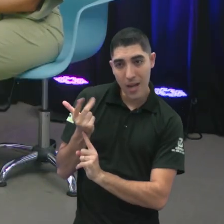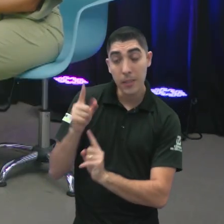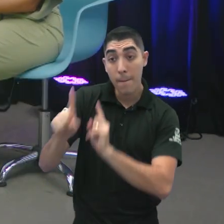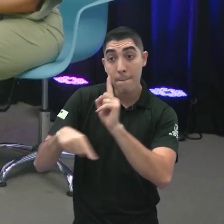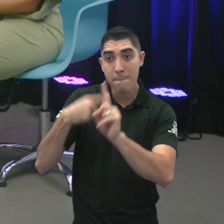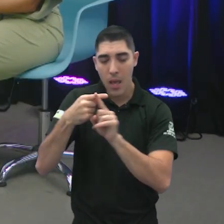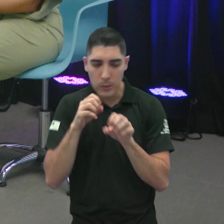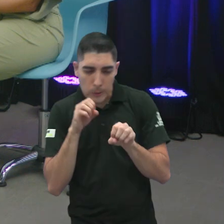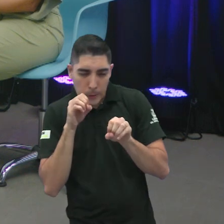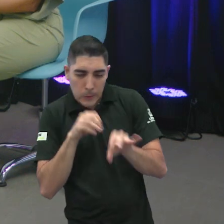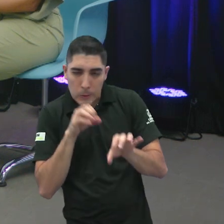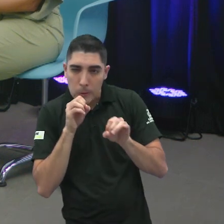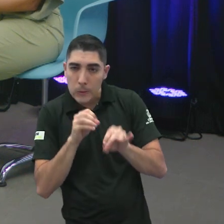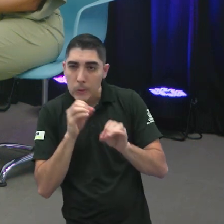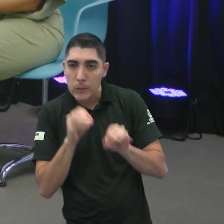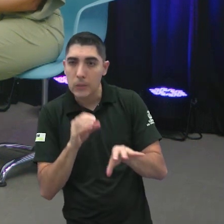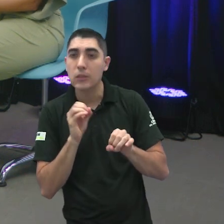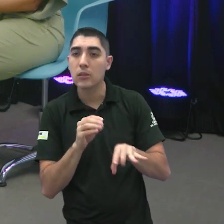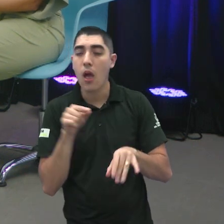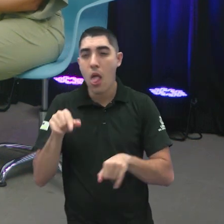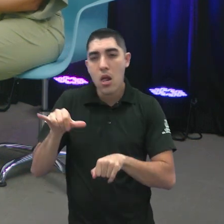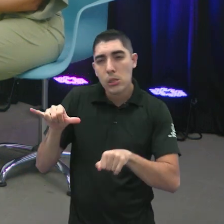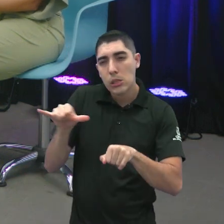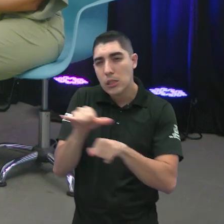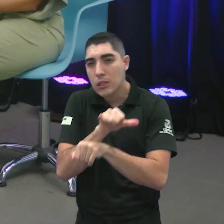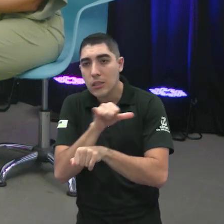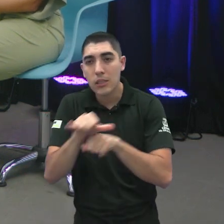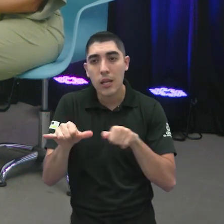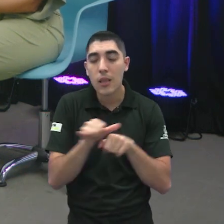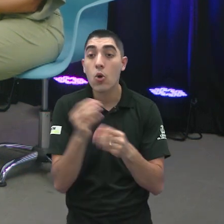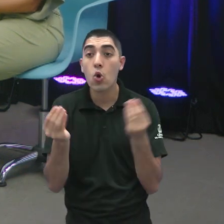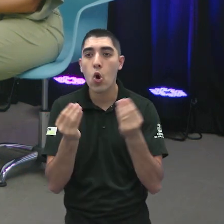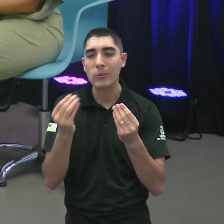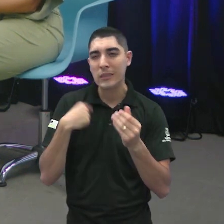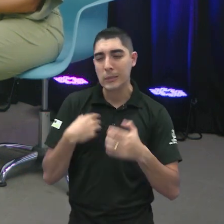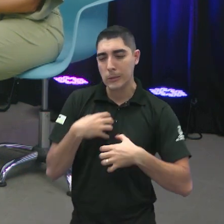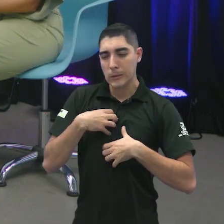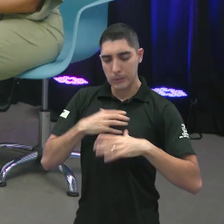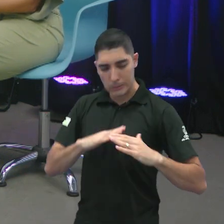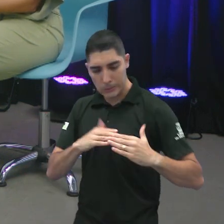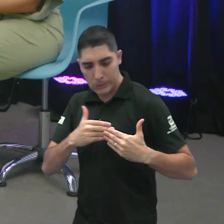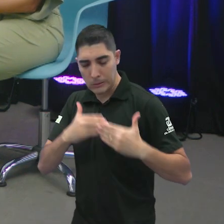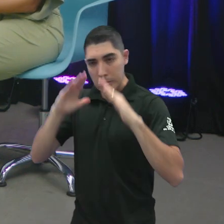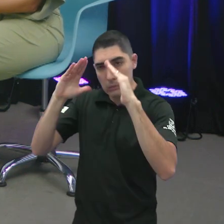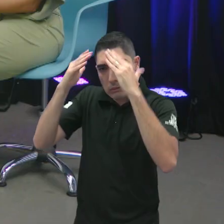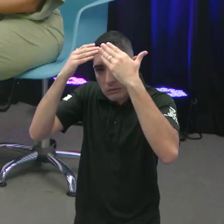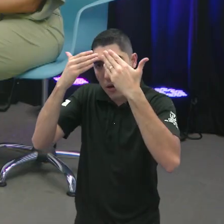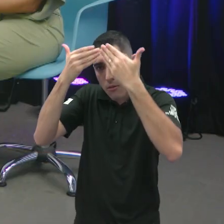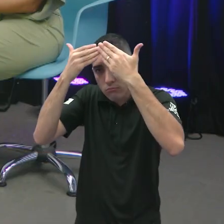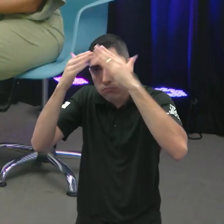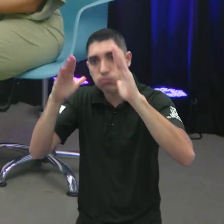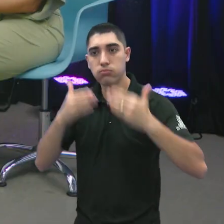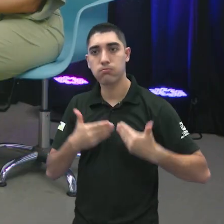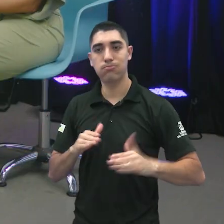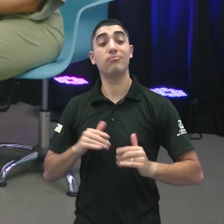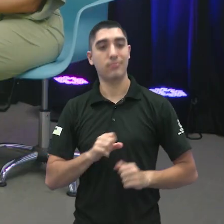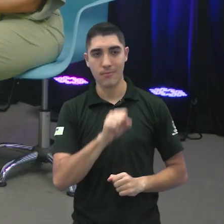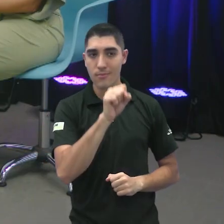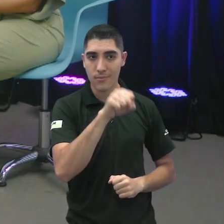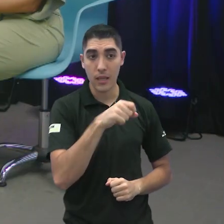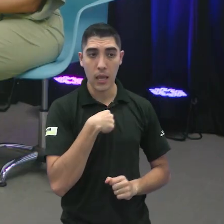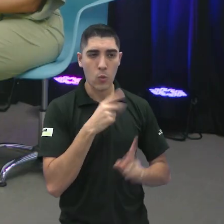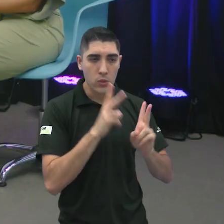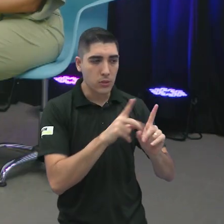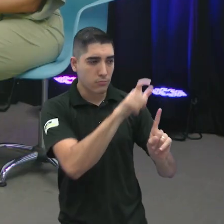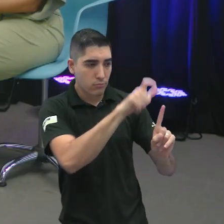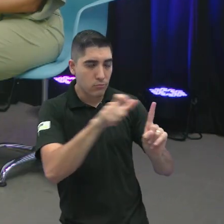arte educadora, como uma ferramenta para trabalhar os seus bloqueios também. Isso. Meus pacientes, todos eles são